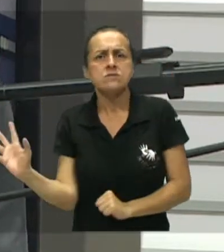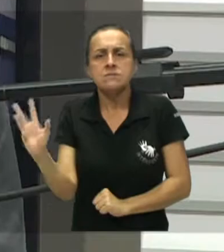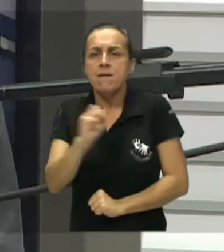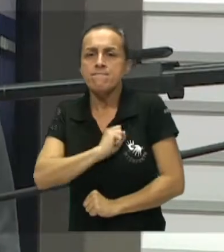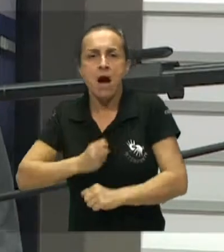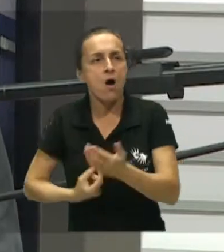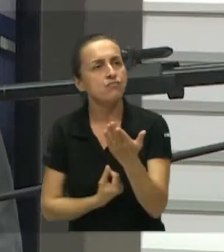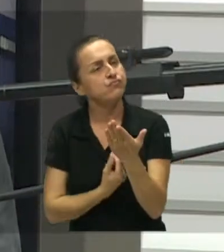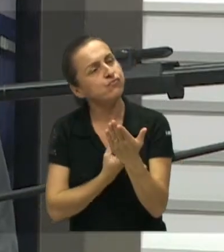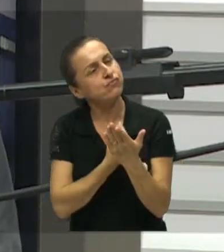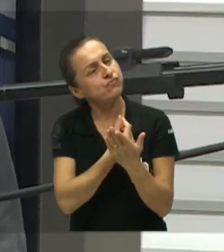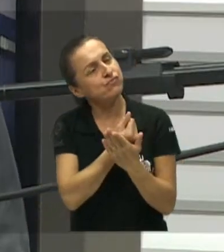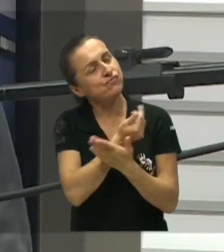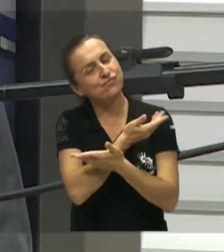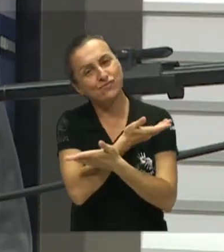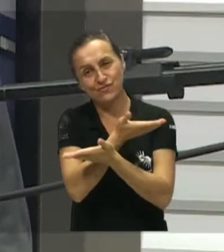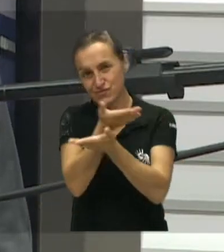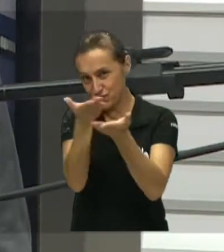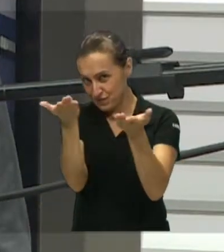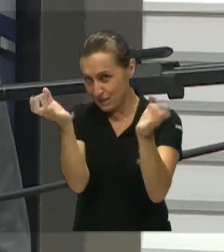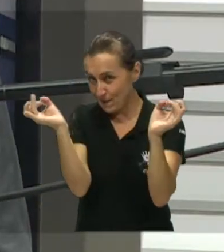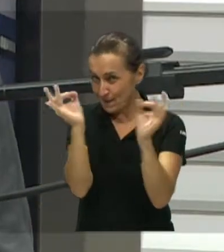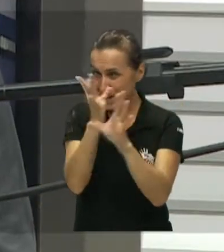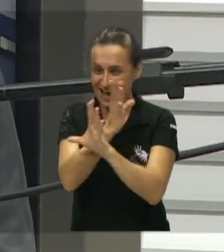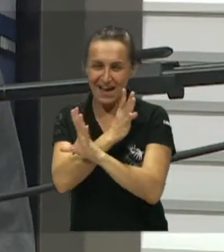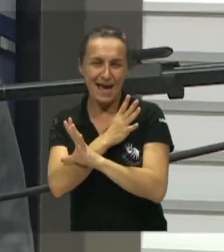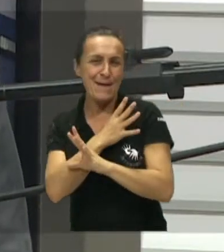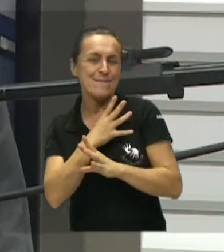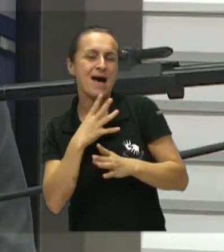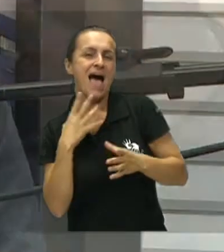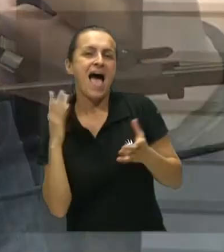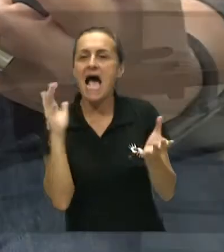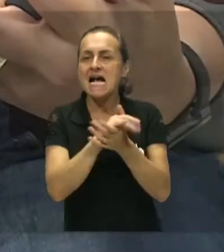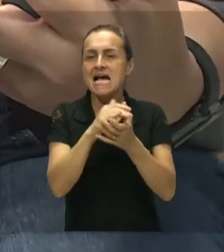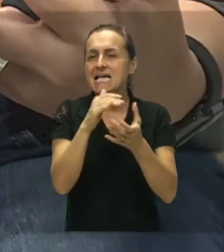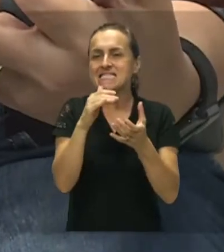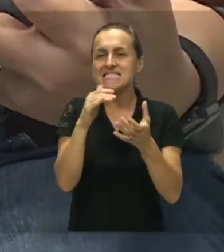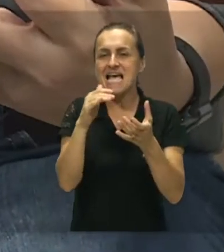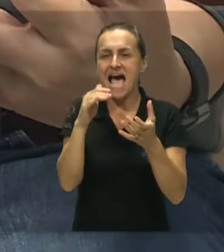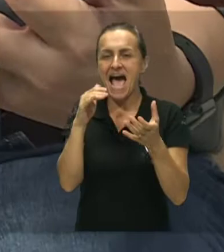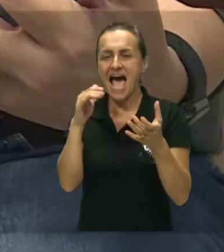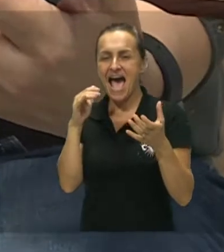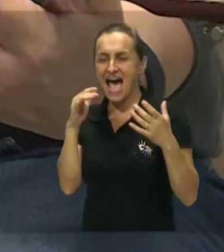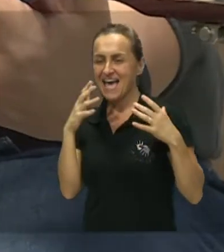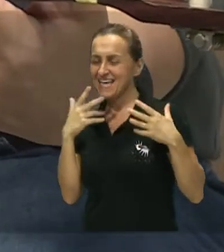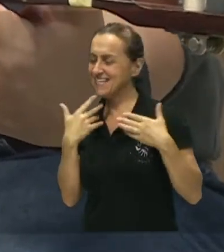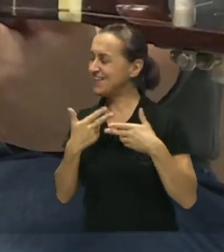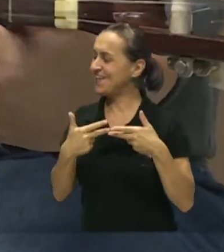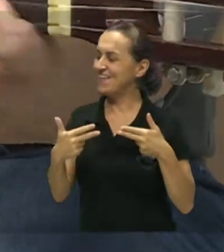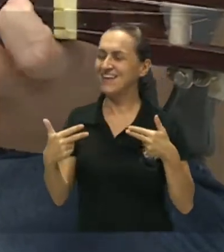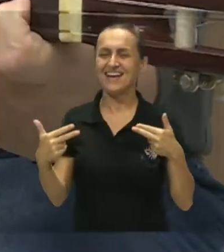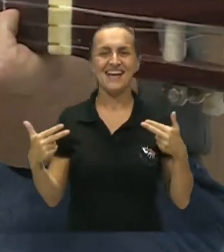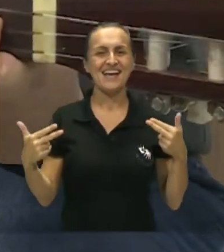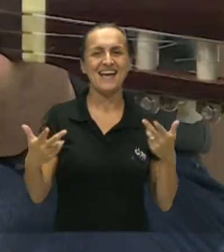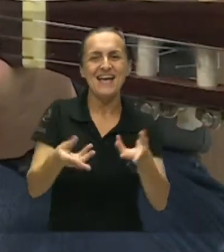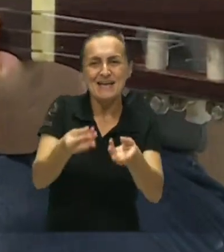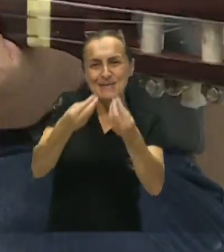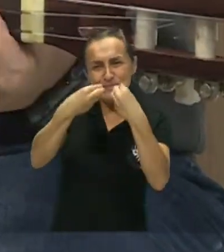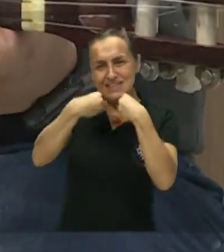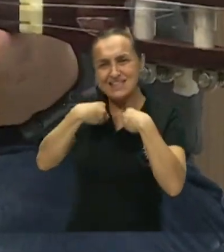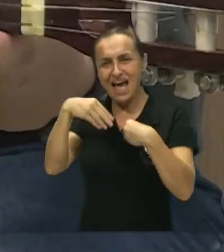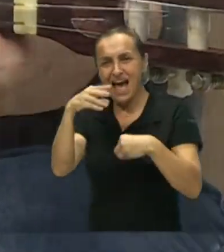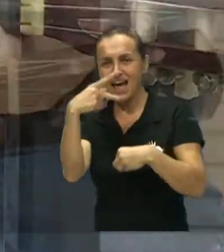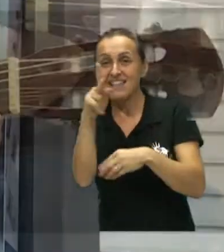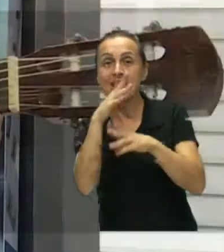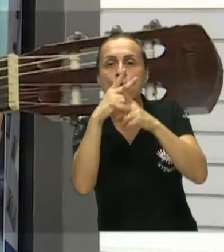hora. Pra terminar, descomportar, casar com você. Me dá teu ar